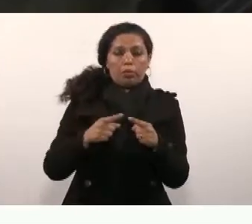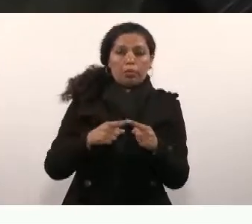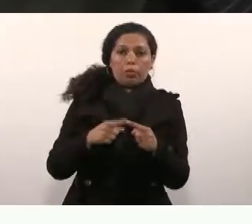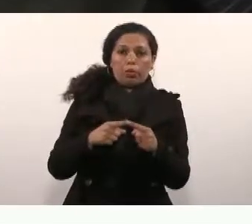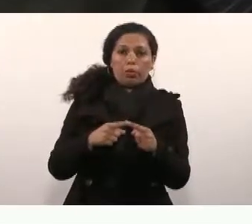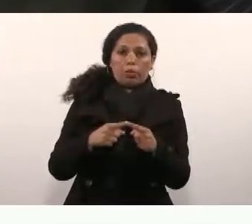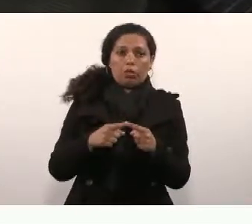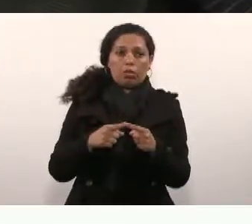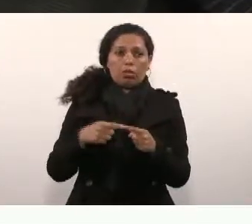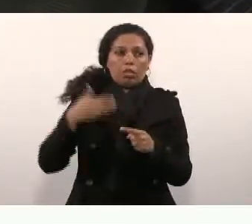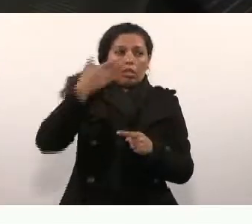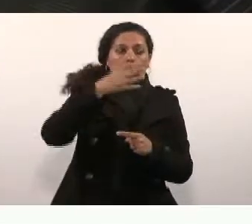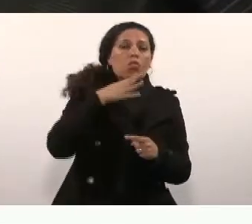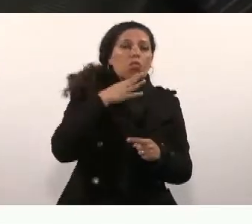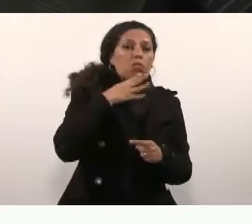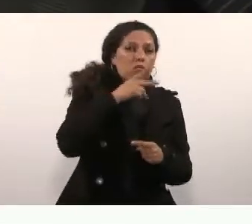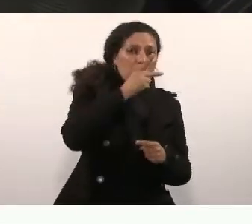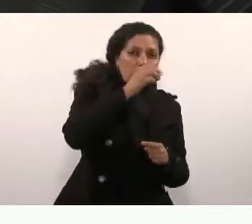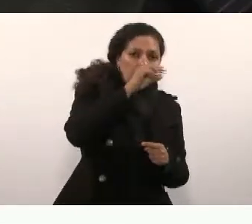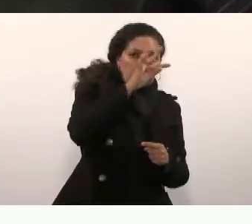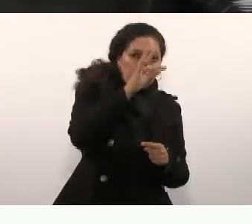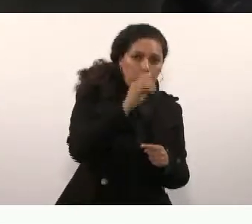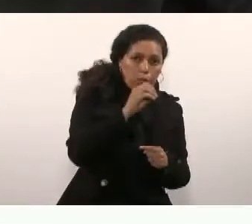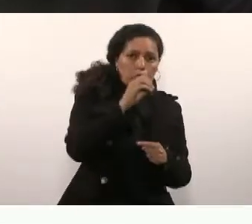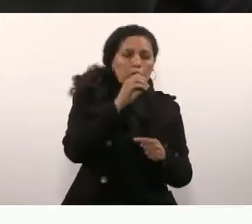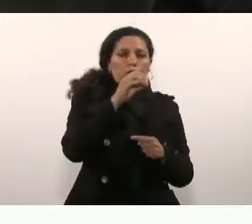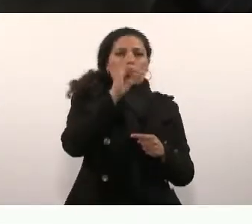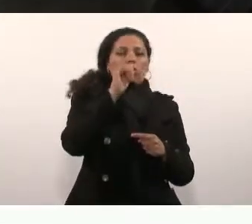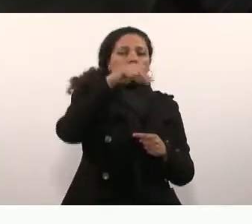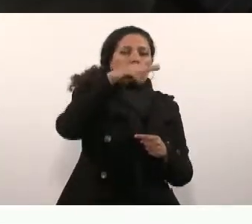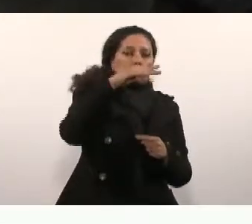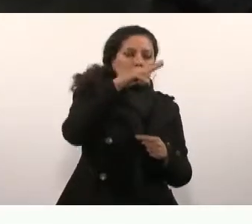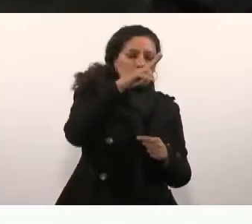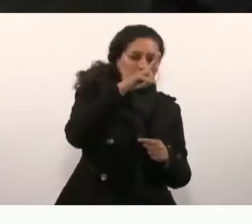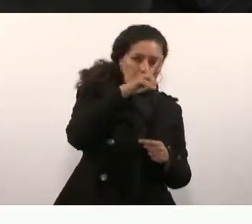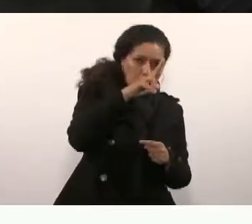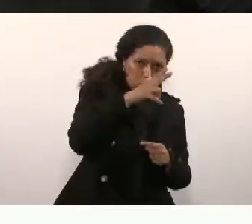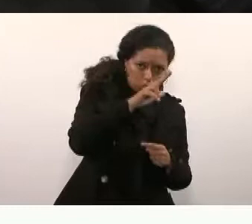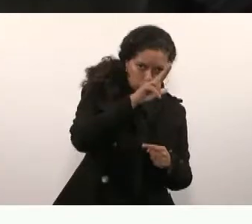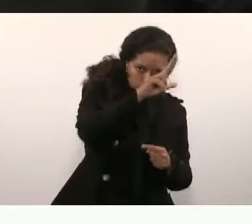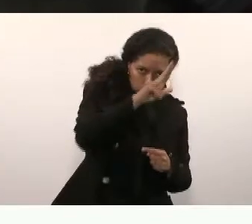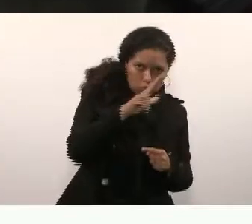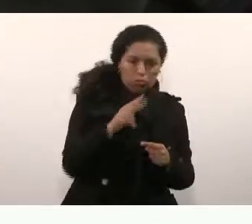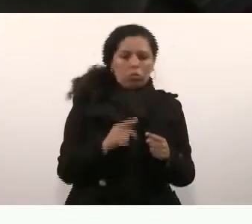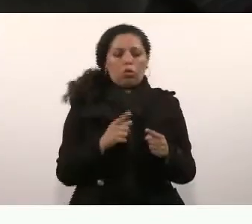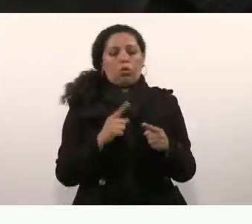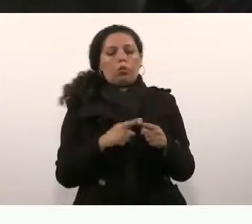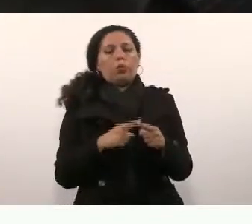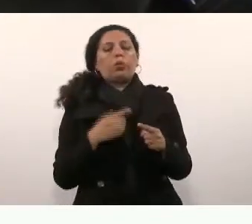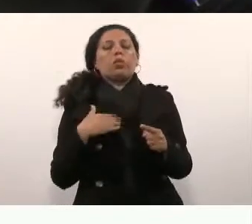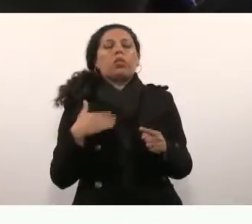deputados que não conhecem o Porto de Açu, acho que seria uma boa oportunidade de entender esse